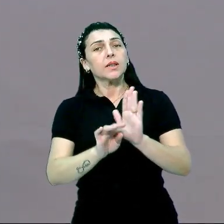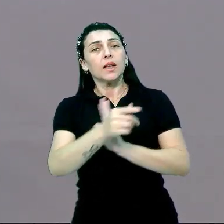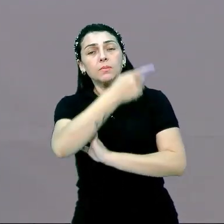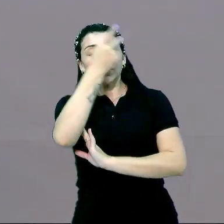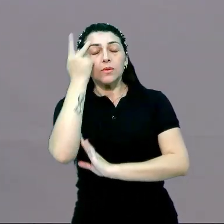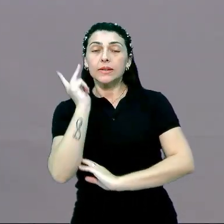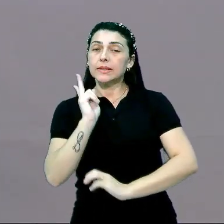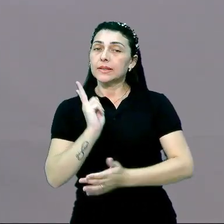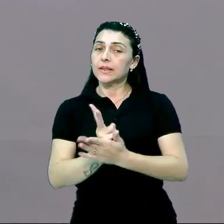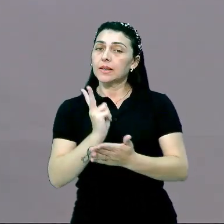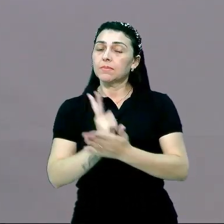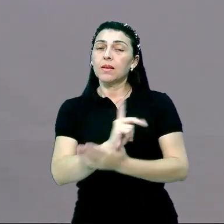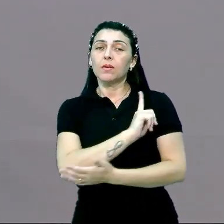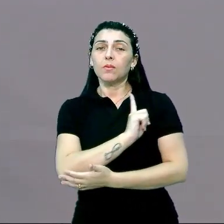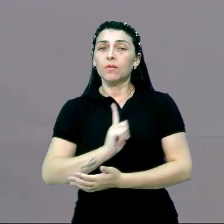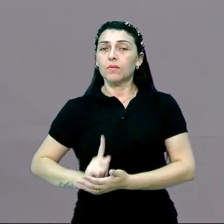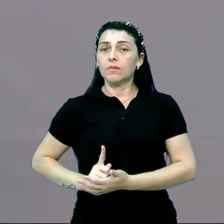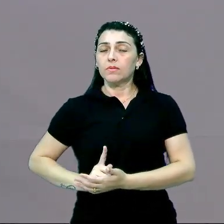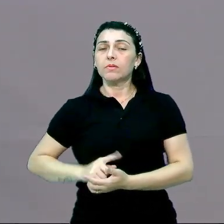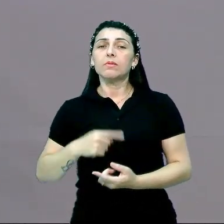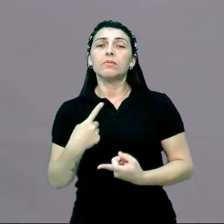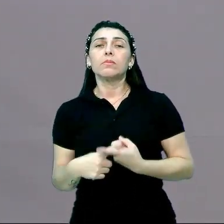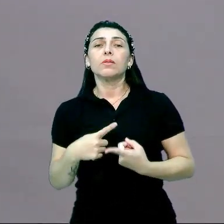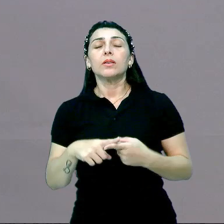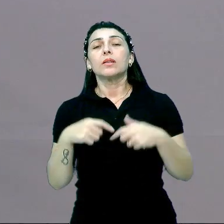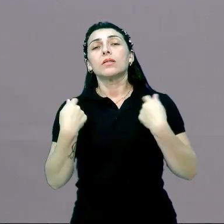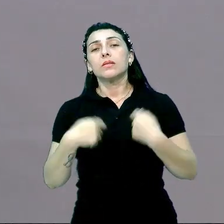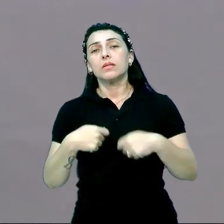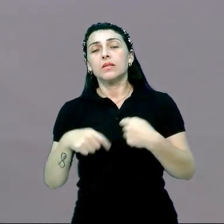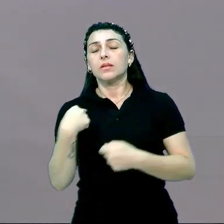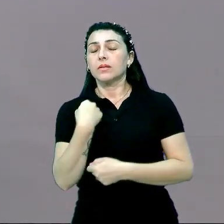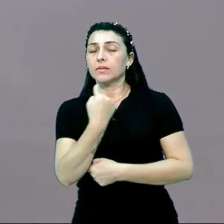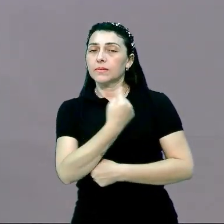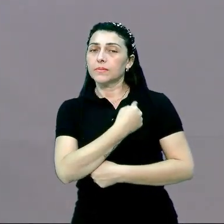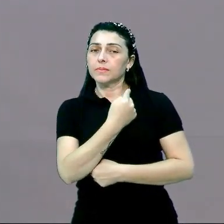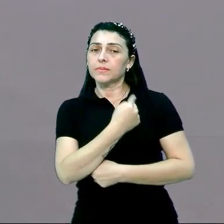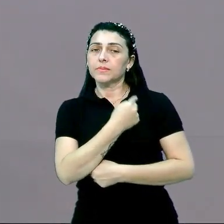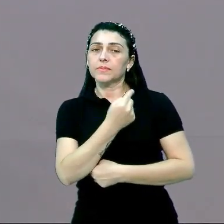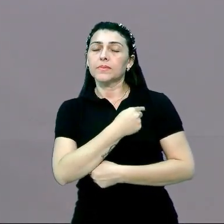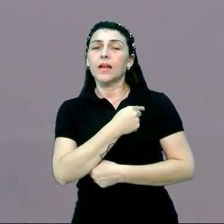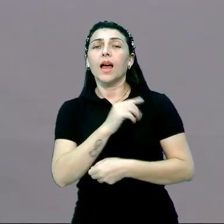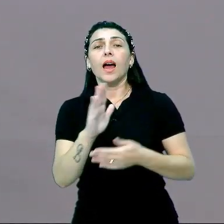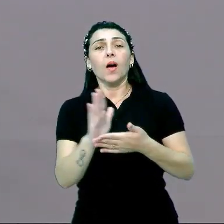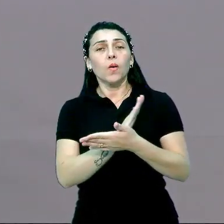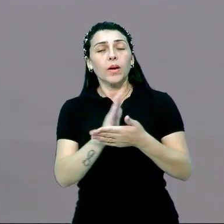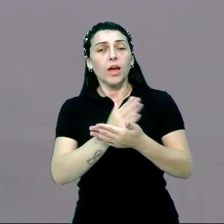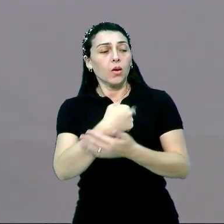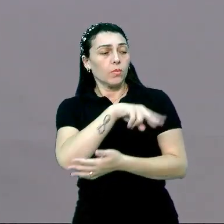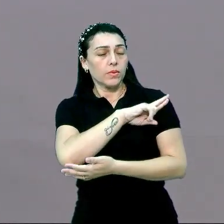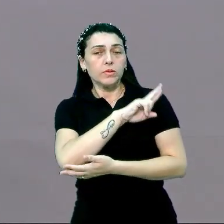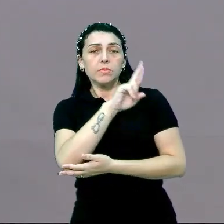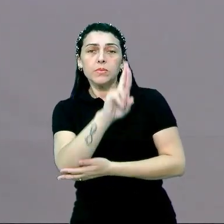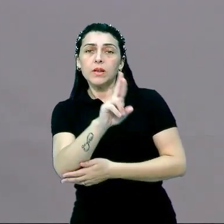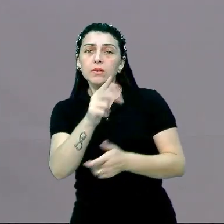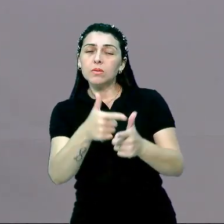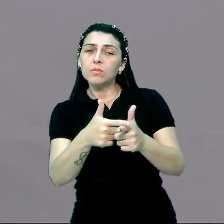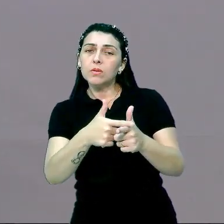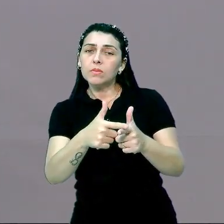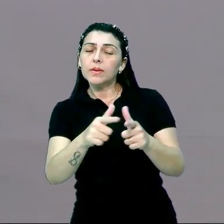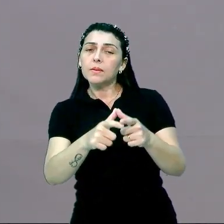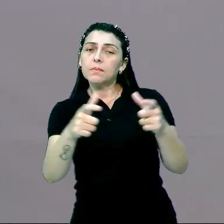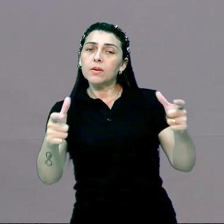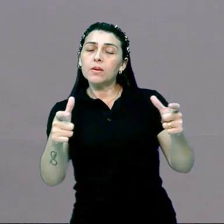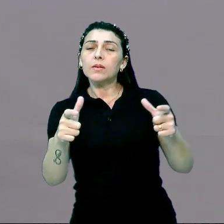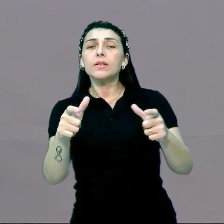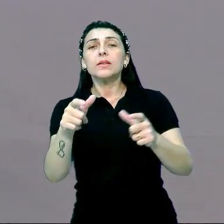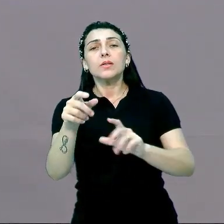agentes são sempre o governo. Porque assim, nós precisamos colocar alguém como responsável do problema. E na maior